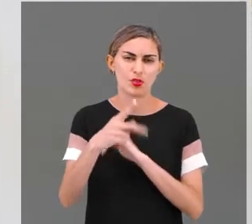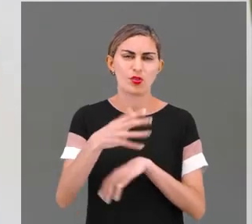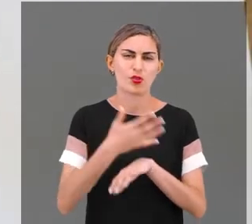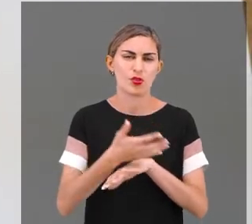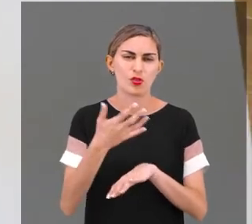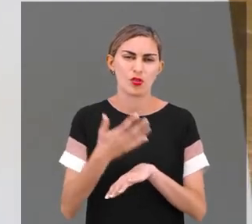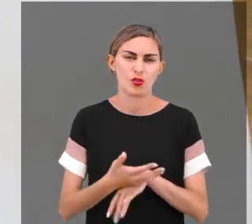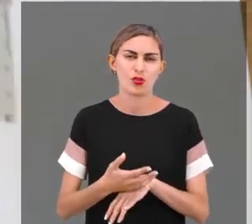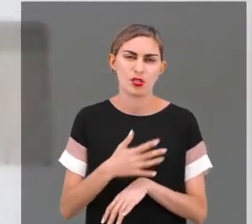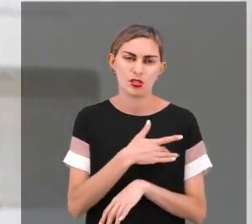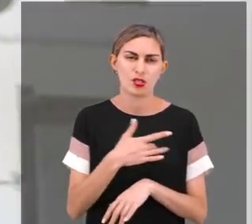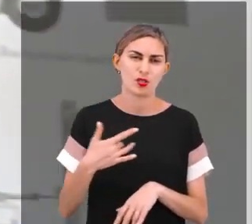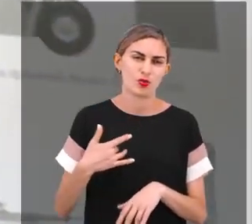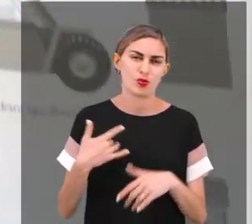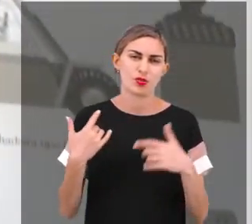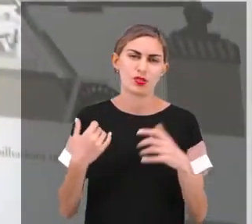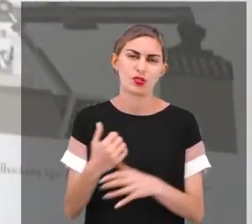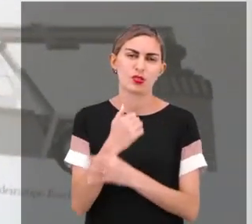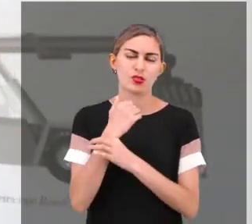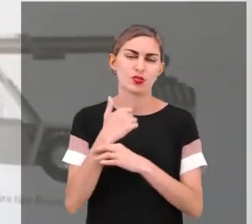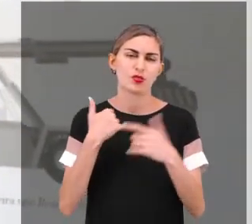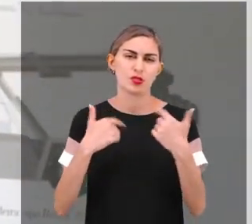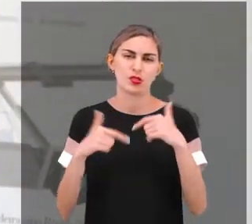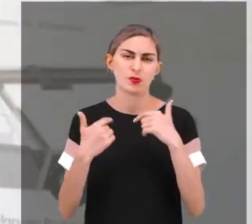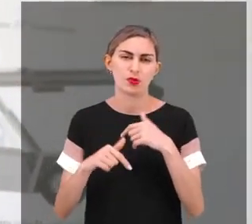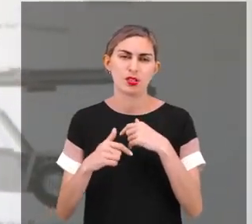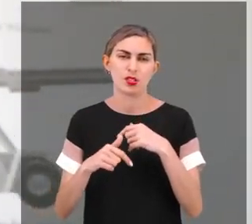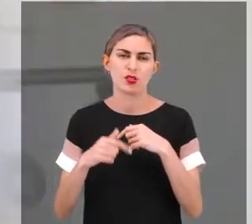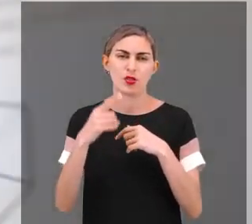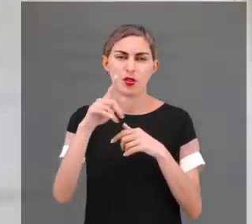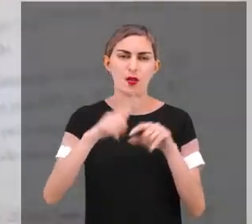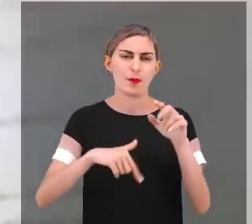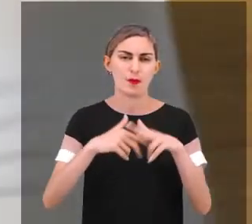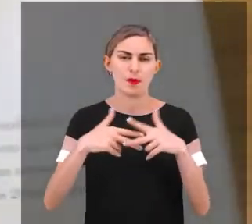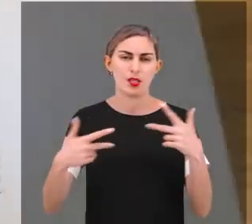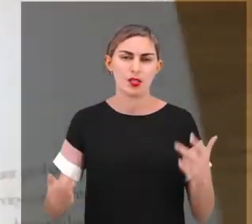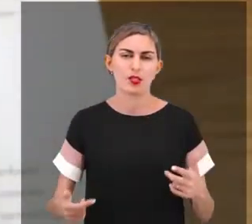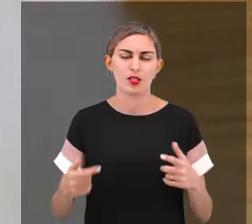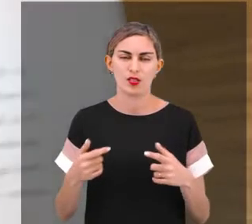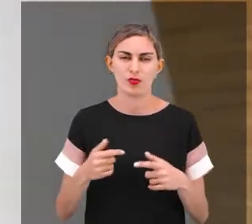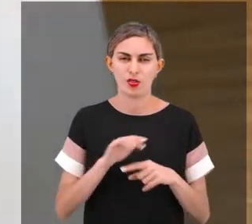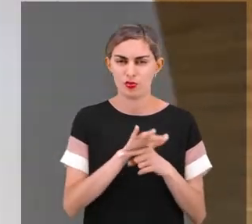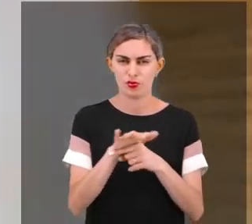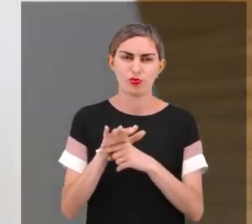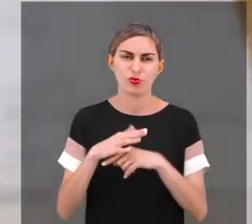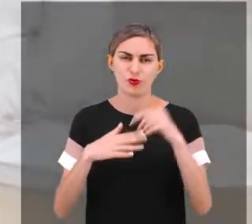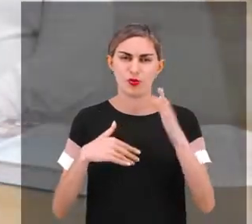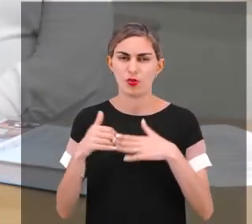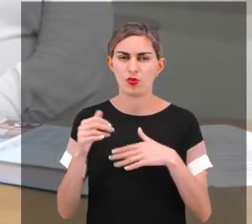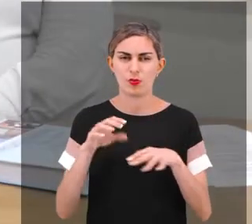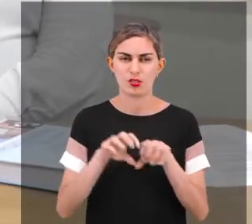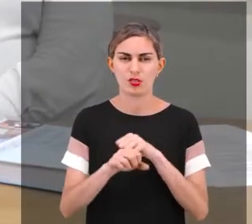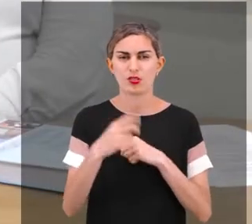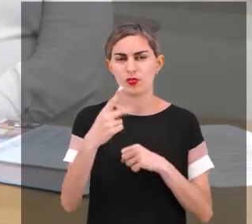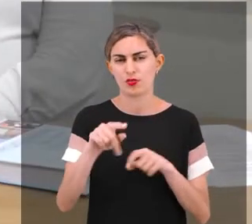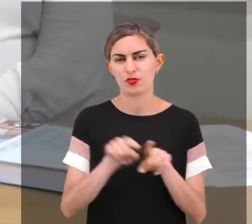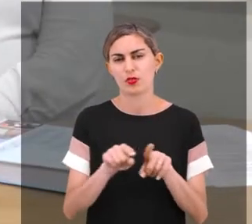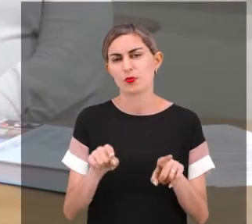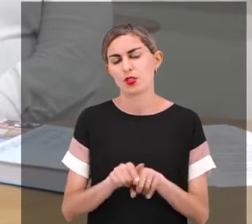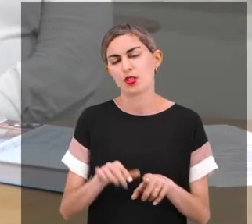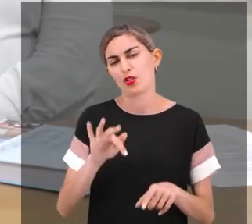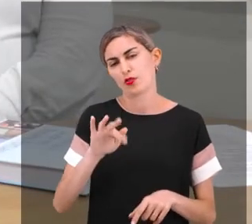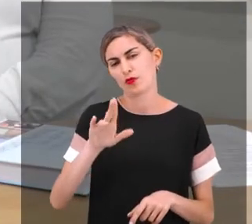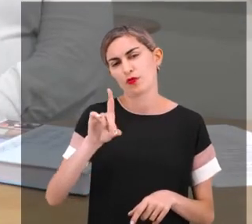que vocês estão vivendo agora, saúde e segurança no trabalho portuário. Isso é um material que tem uma grande contribuição para a formação de vocês. E dizer também que